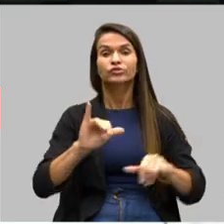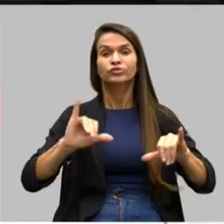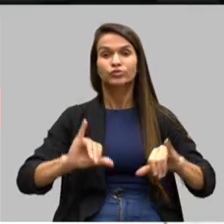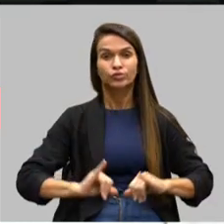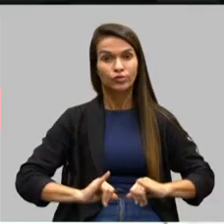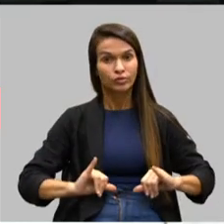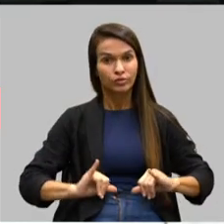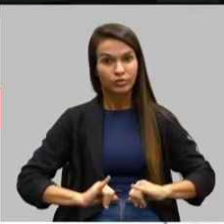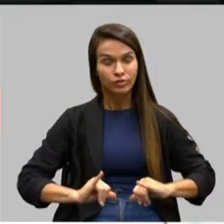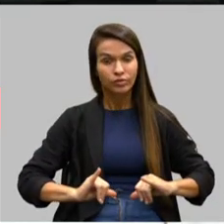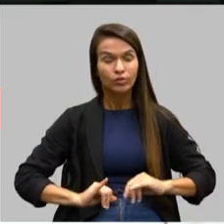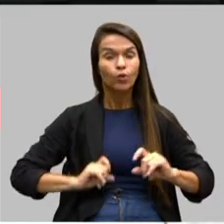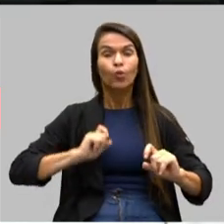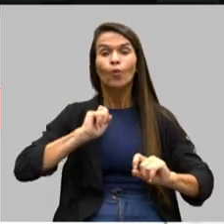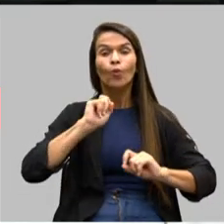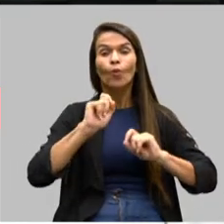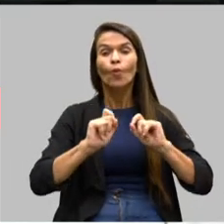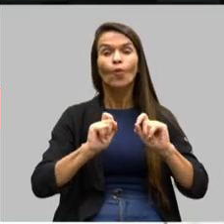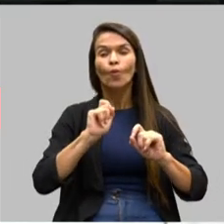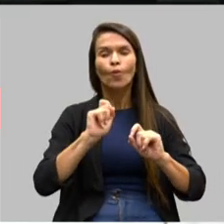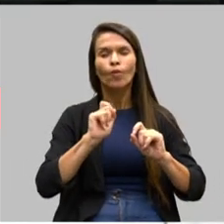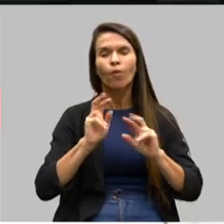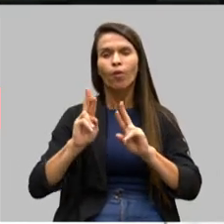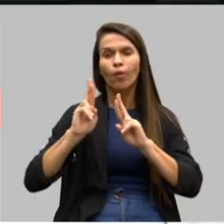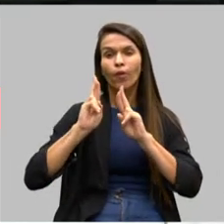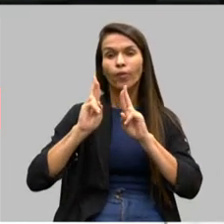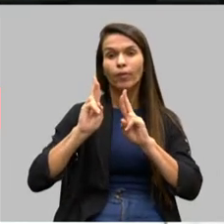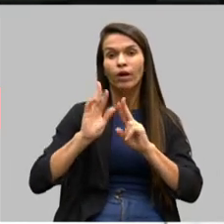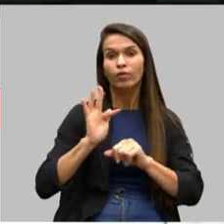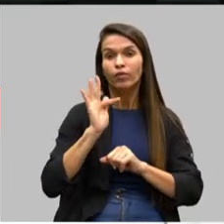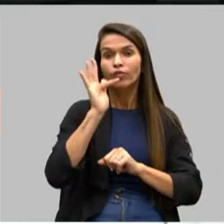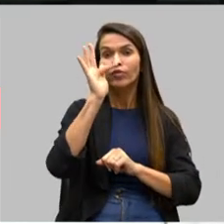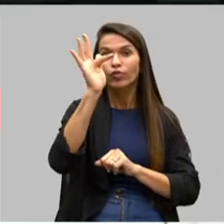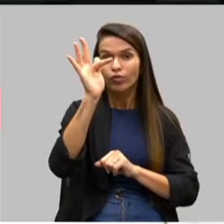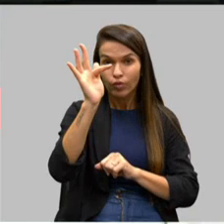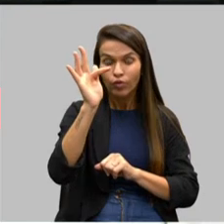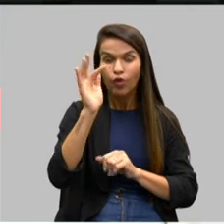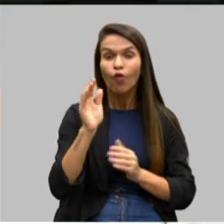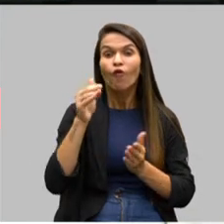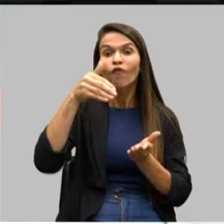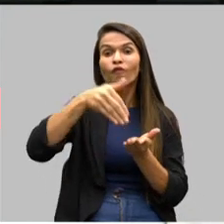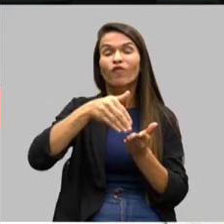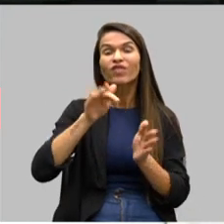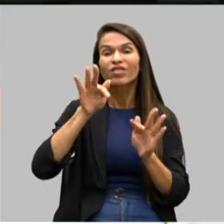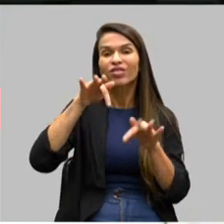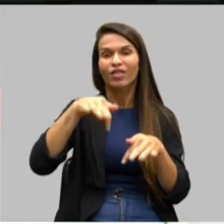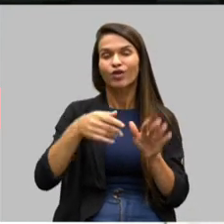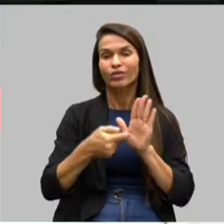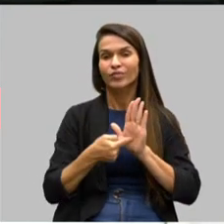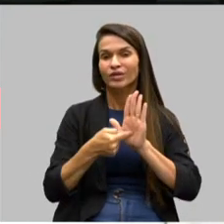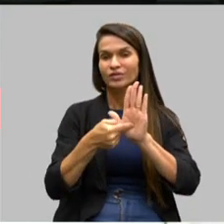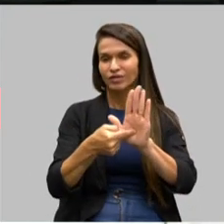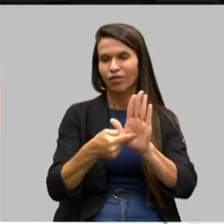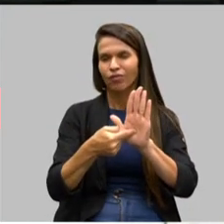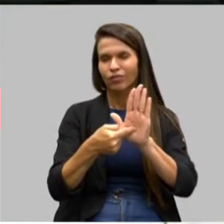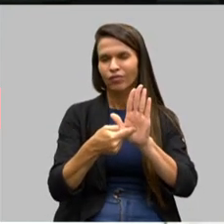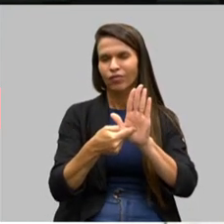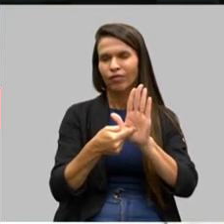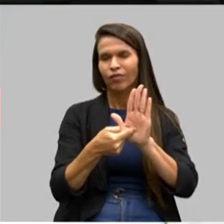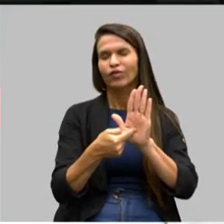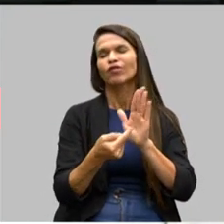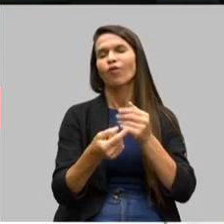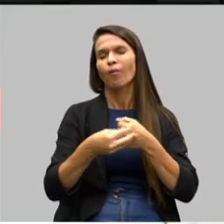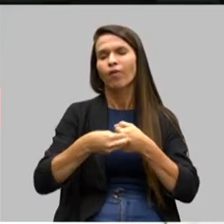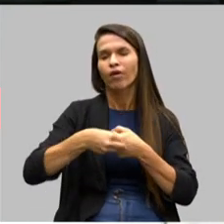e o que se espera para o futuro. E, no final da apresentação, eu vou trazer